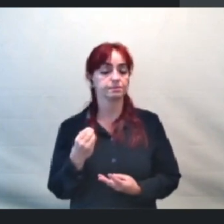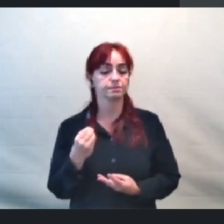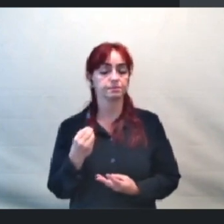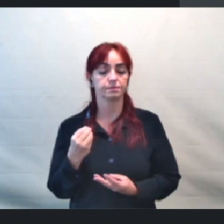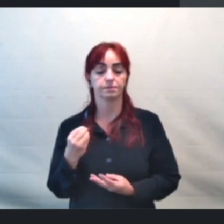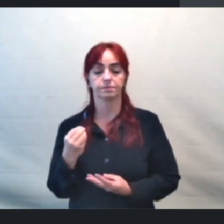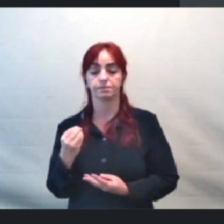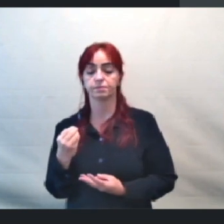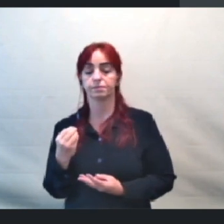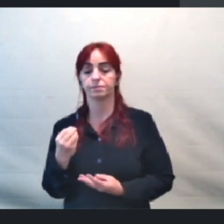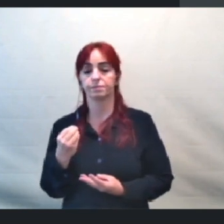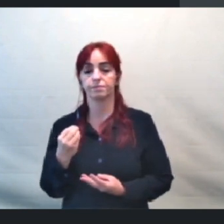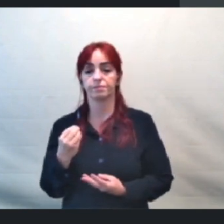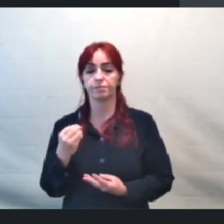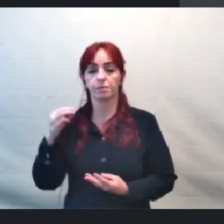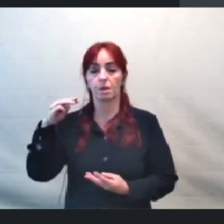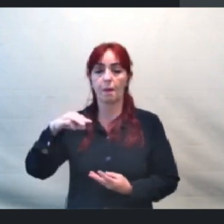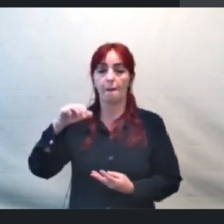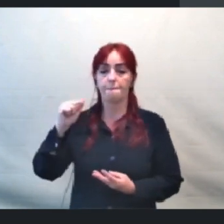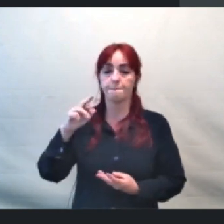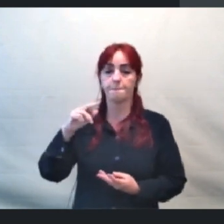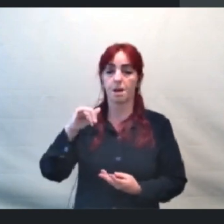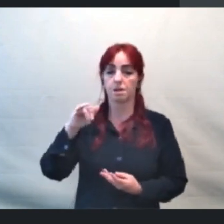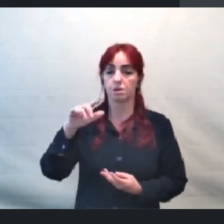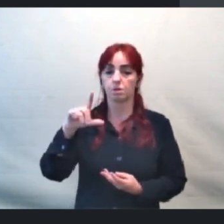Vereadora Marilda Portela.